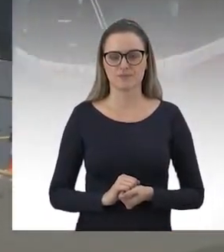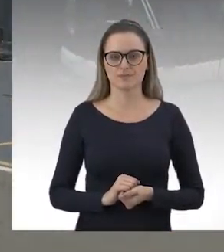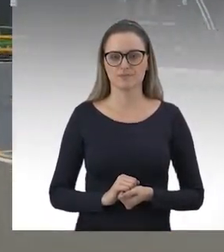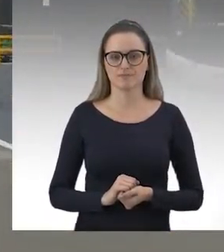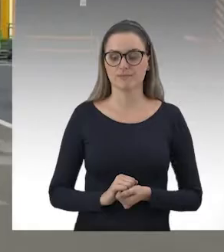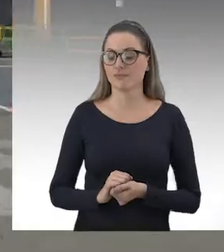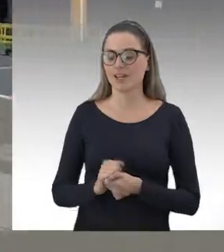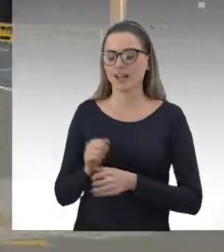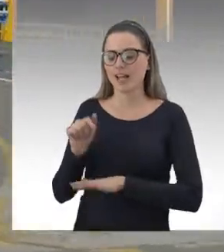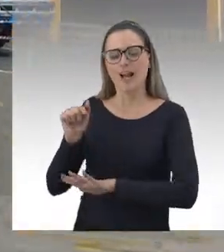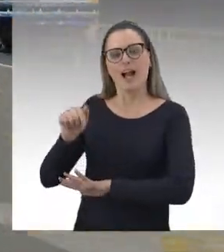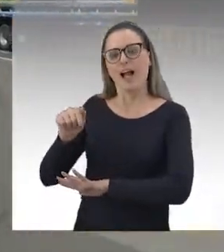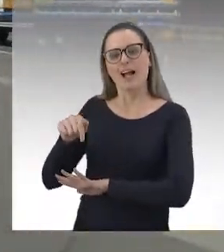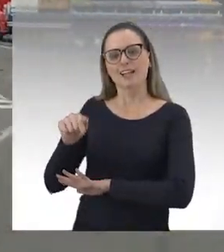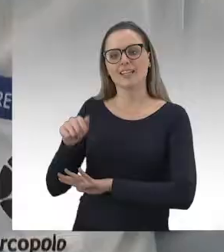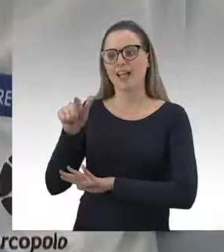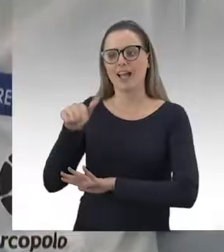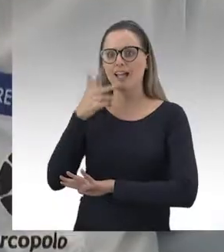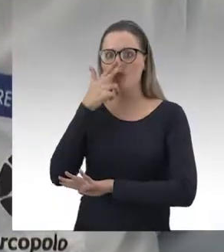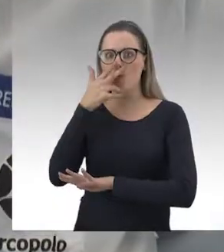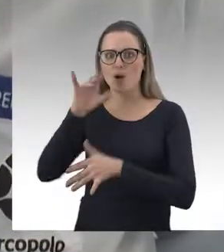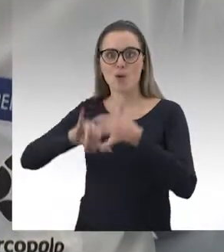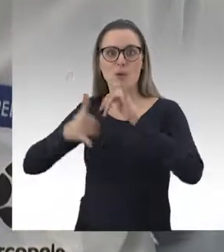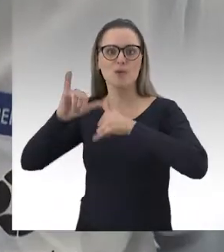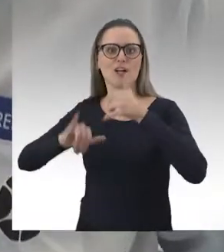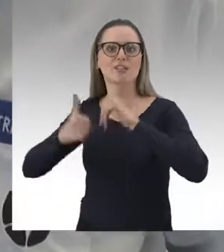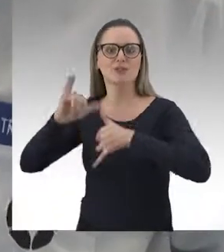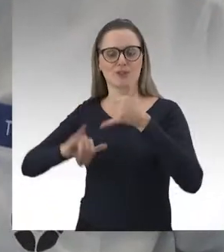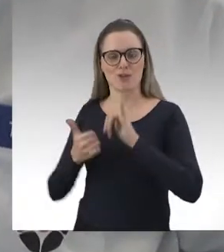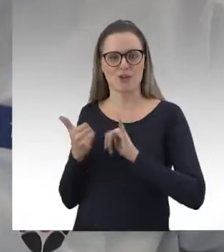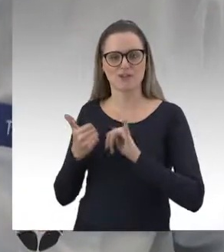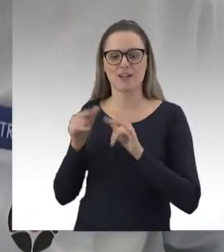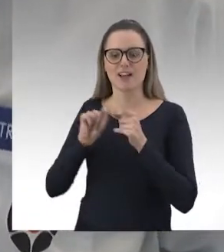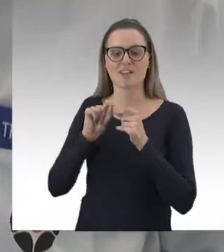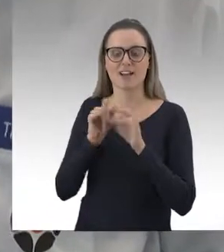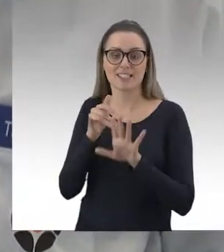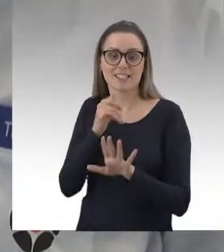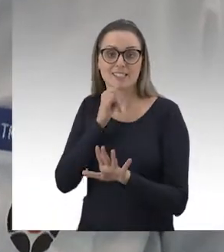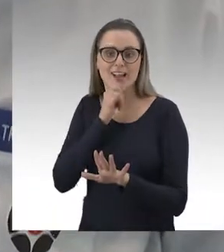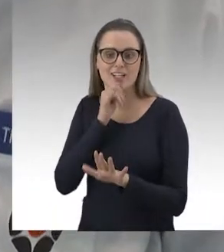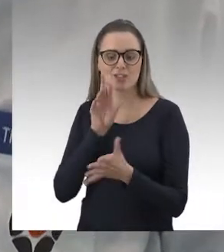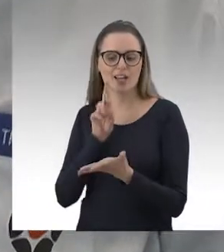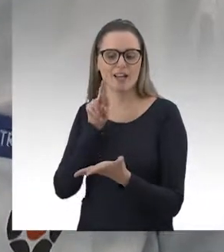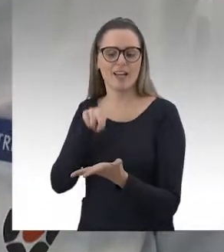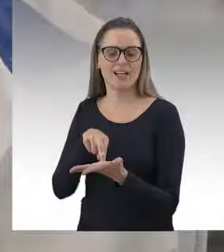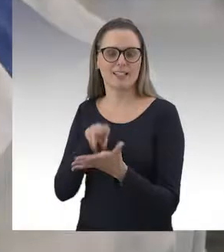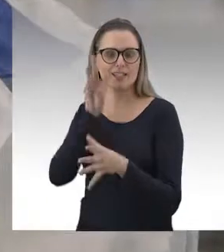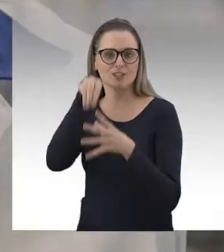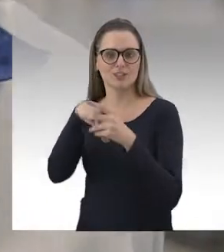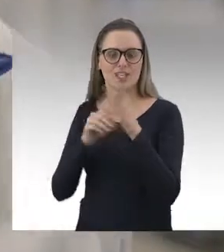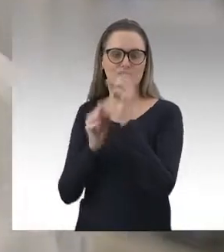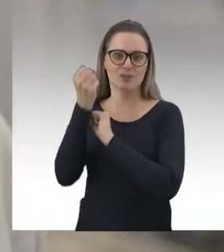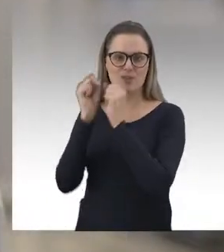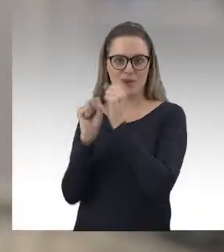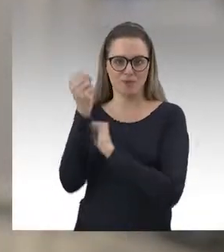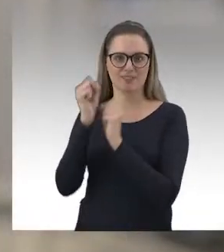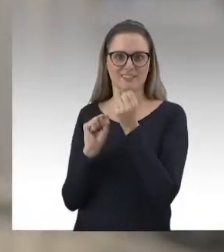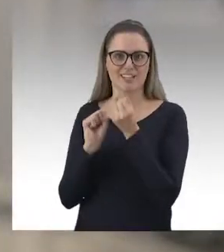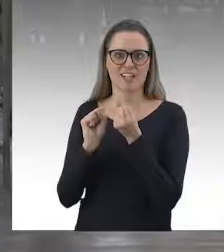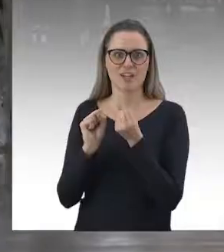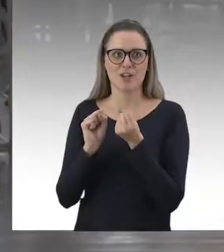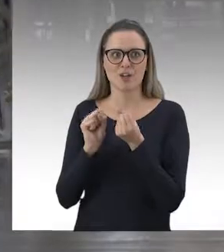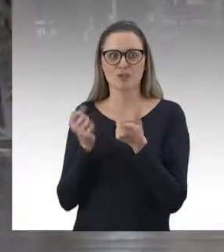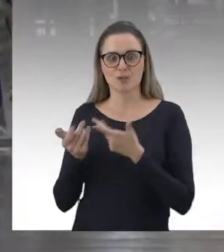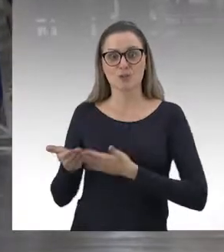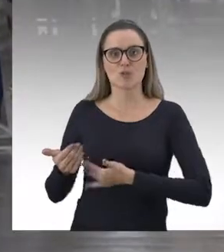Aqui é um grande laboratório, é uma tentativa de simular de maneira mais real possível o ambiente fabril, para que seja o mais real